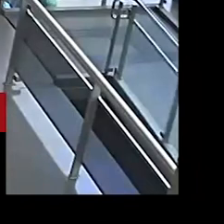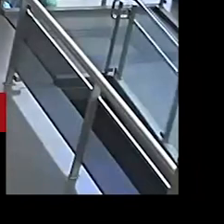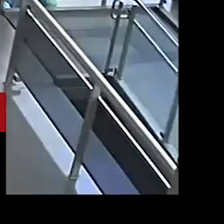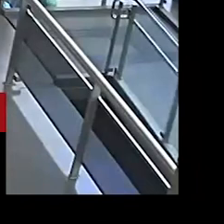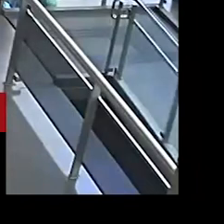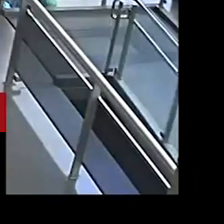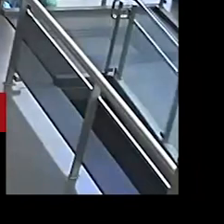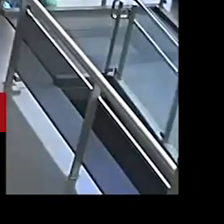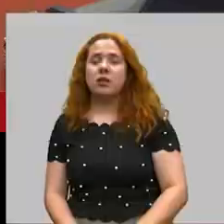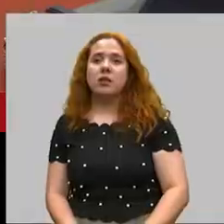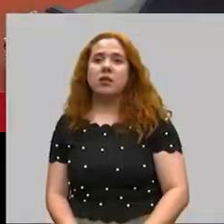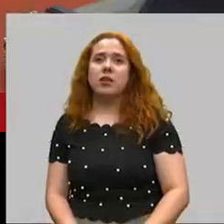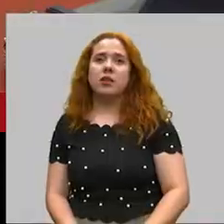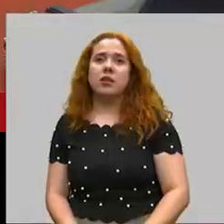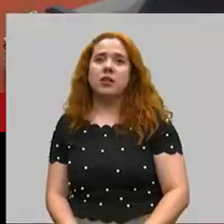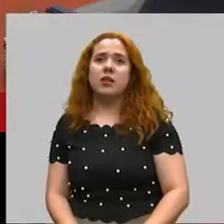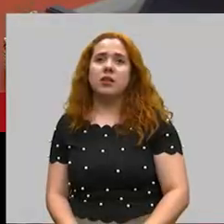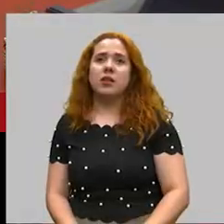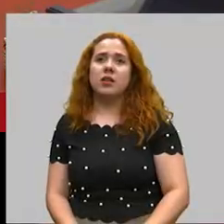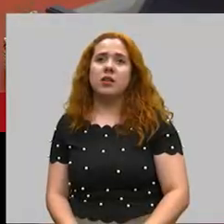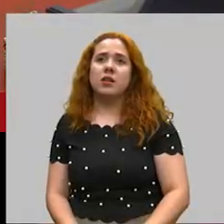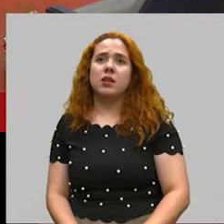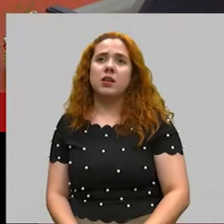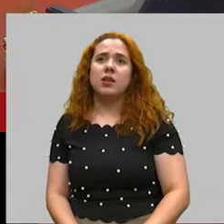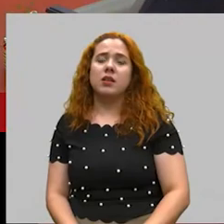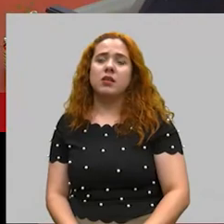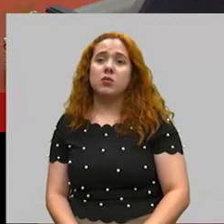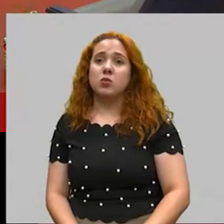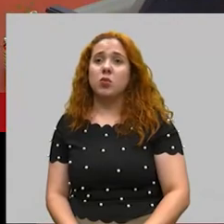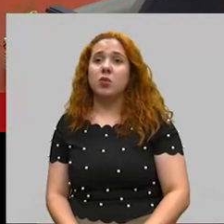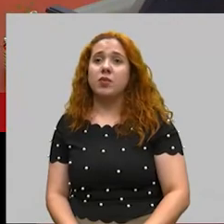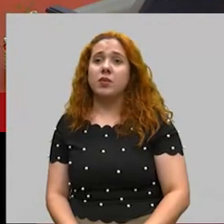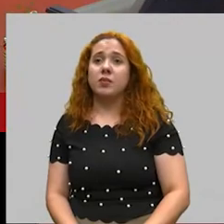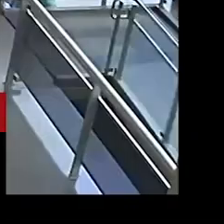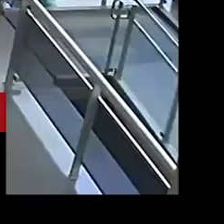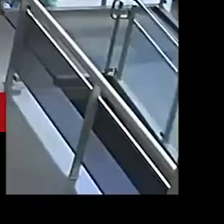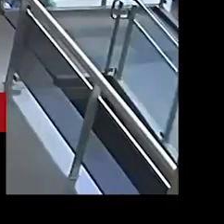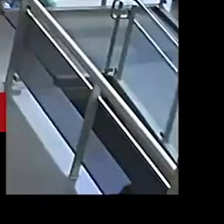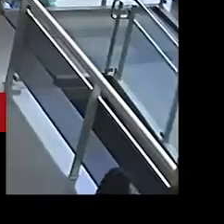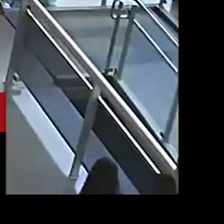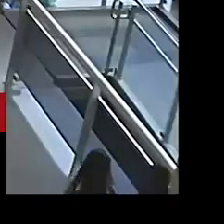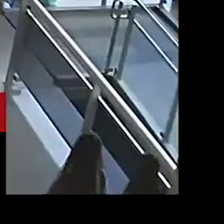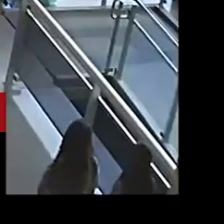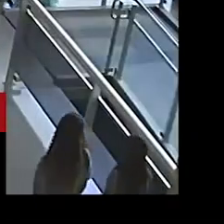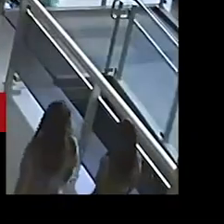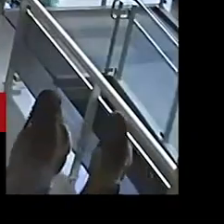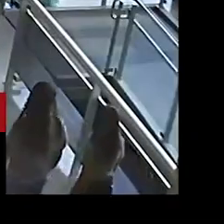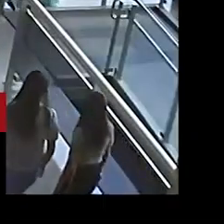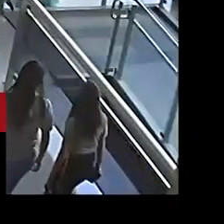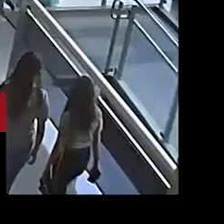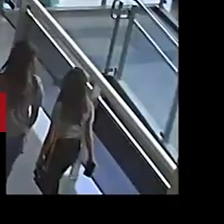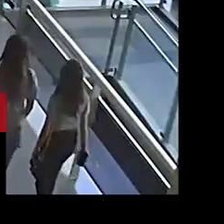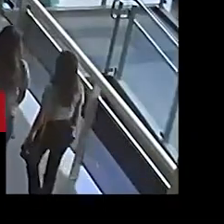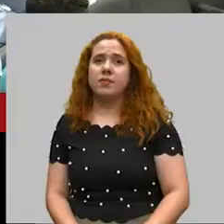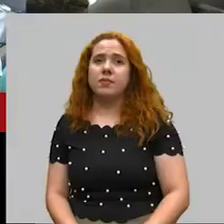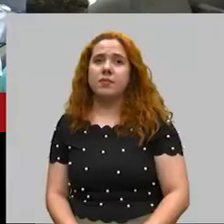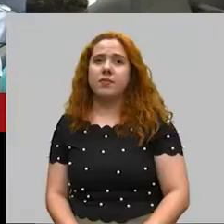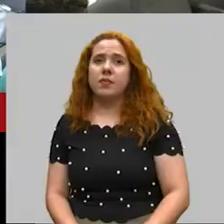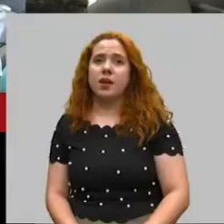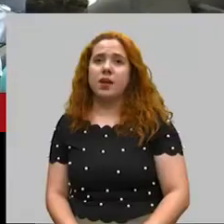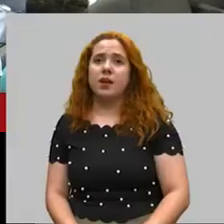direito nó dever do Estado direito nosso dever do Estado